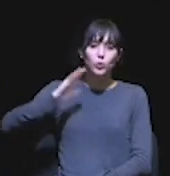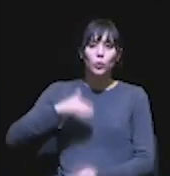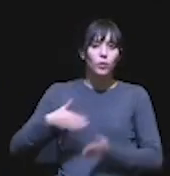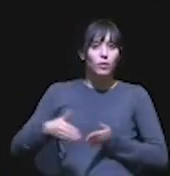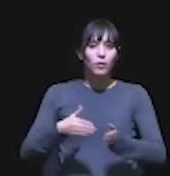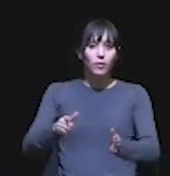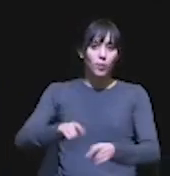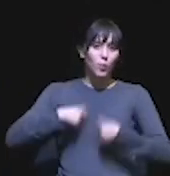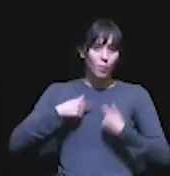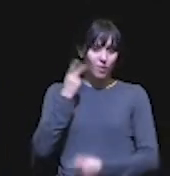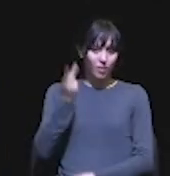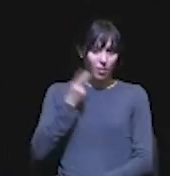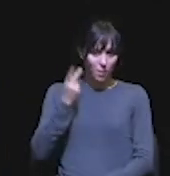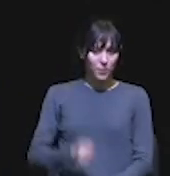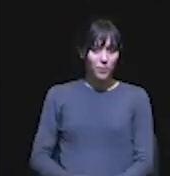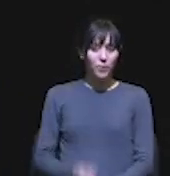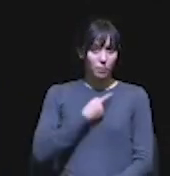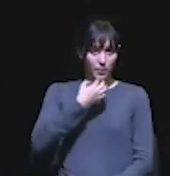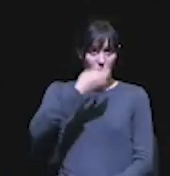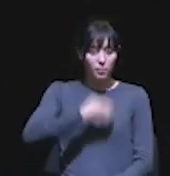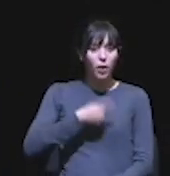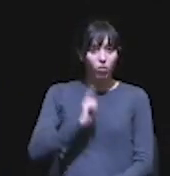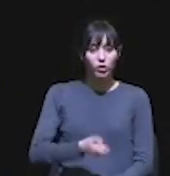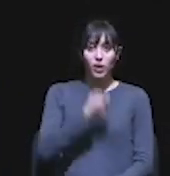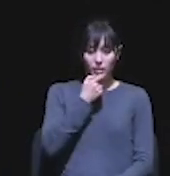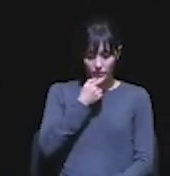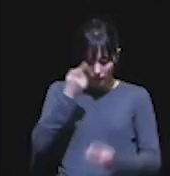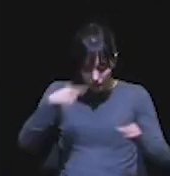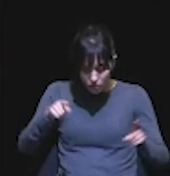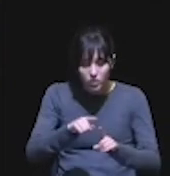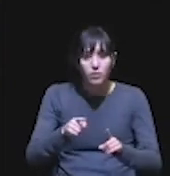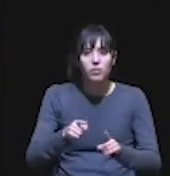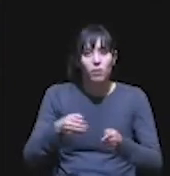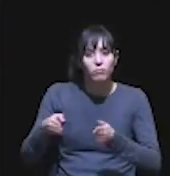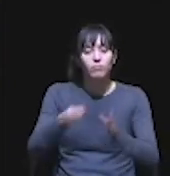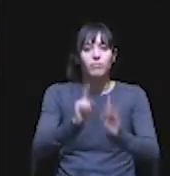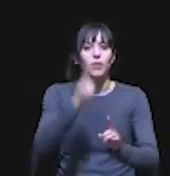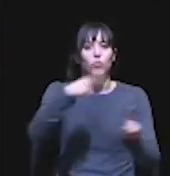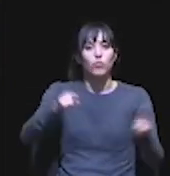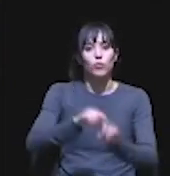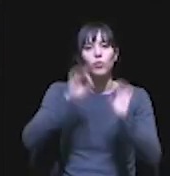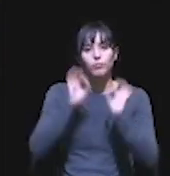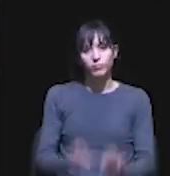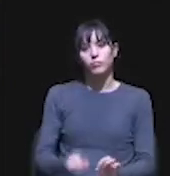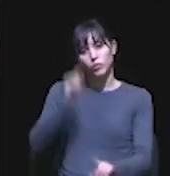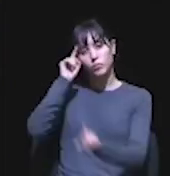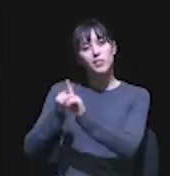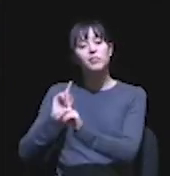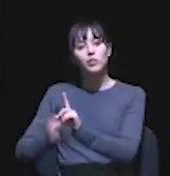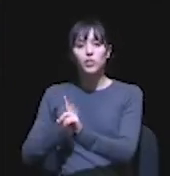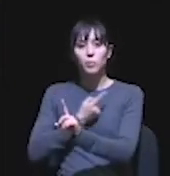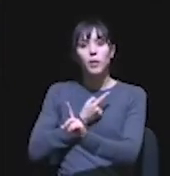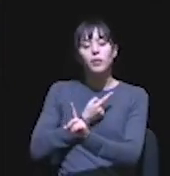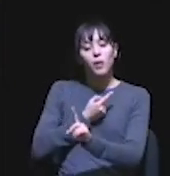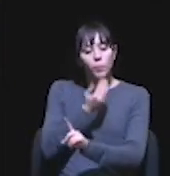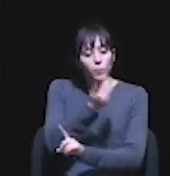percurso. Temos de garantir que quem tem a vocação de ensinar vai para ensino e é professor. Para tal, é preciso atender às